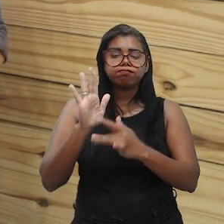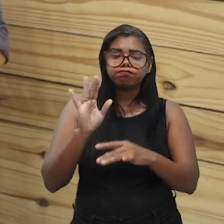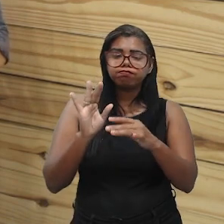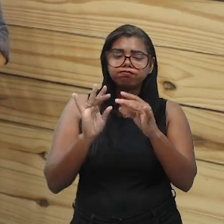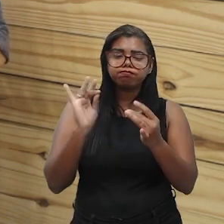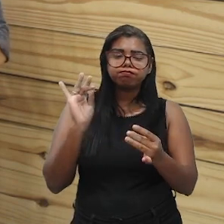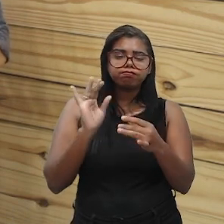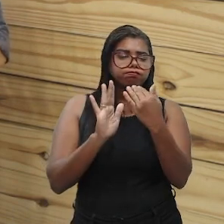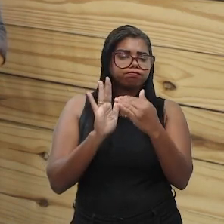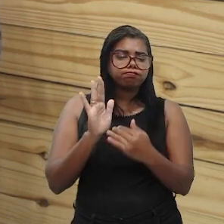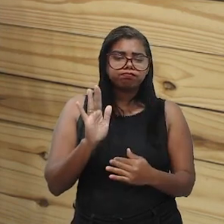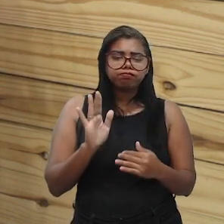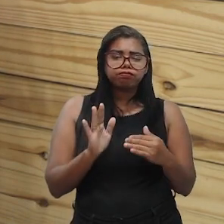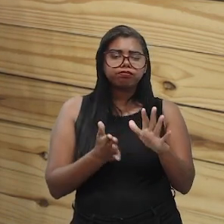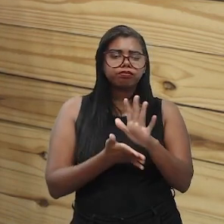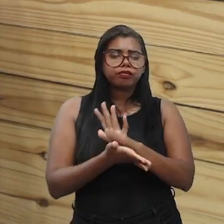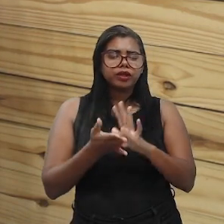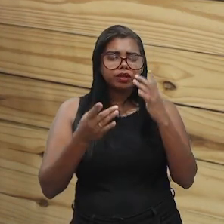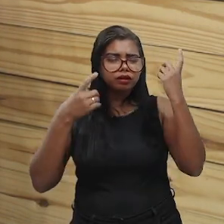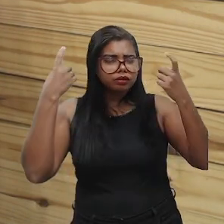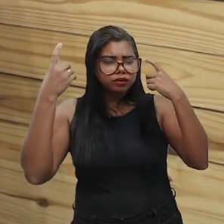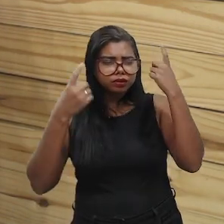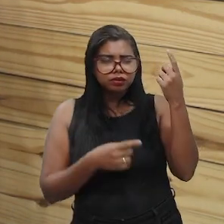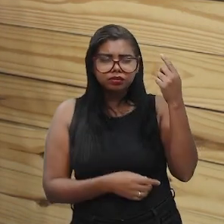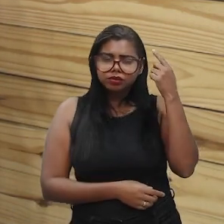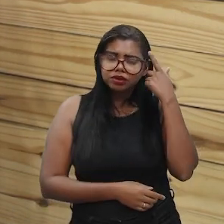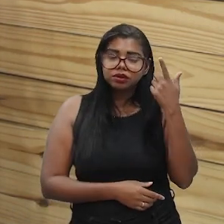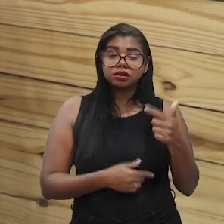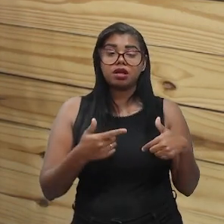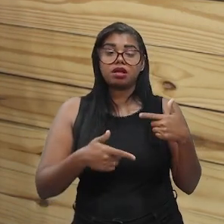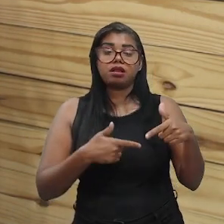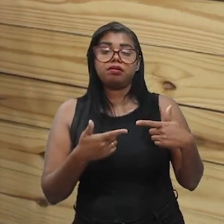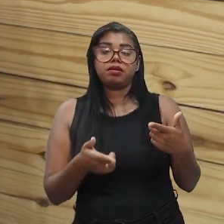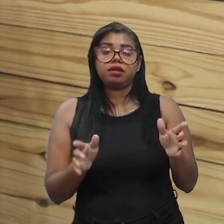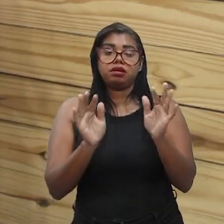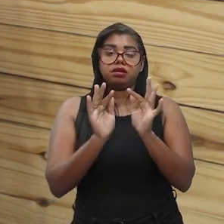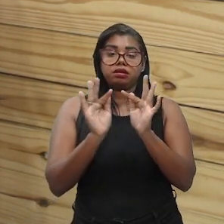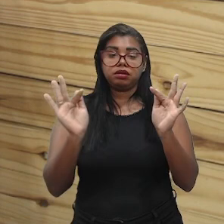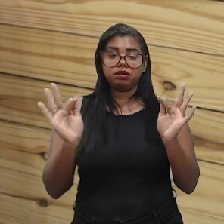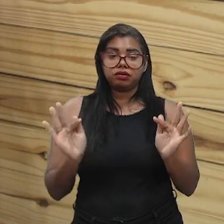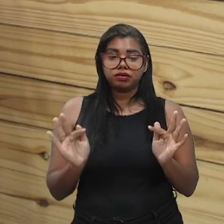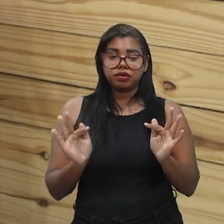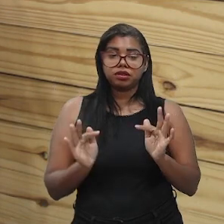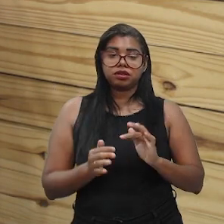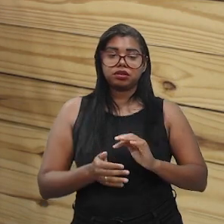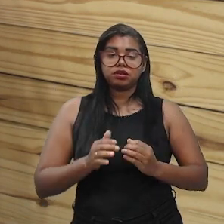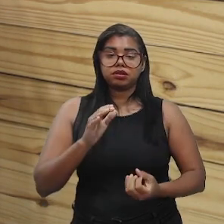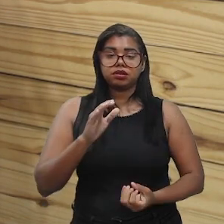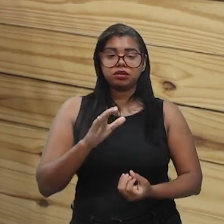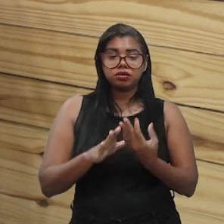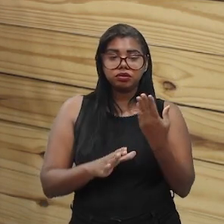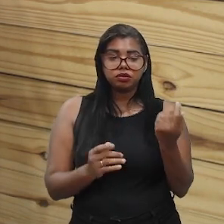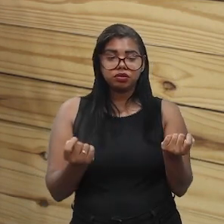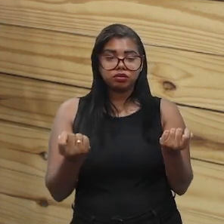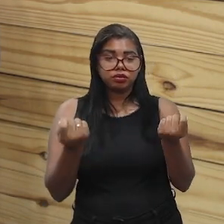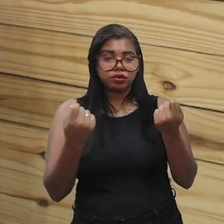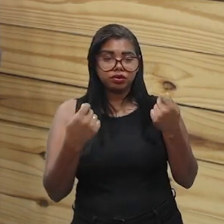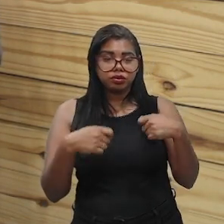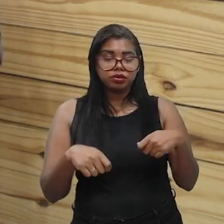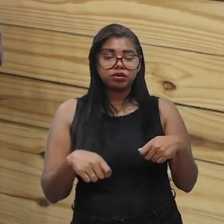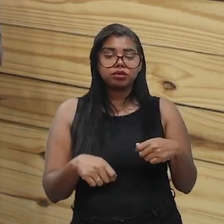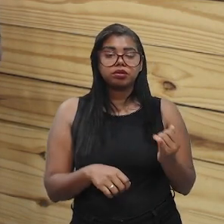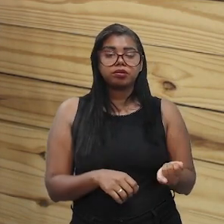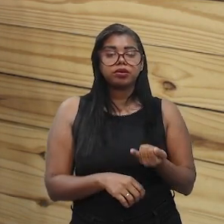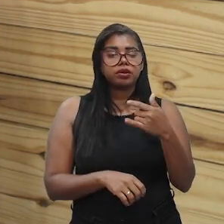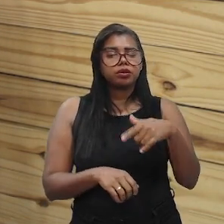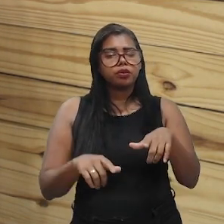nos preocupe. Né? Então possa ser que a gente dimensione trabalhar numa determinada função, né, e aí surja uma possibilidade ou uma chance de trabalhar